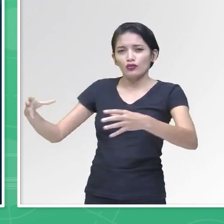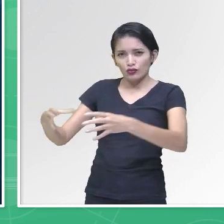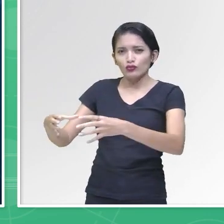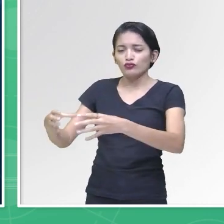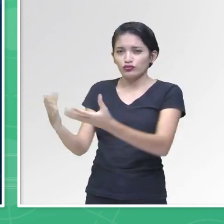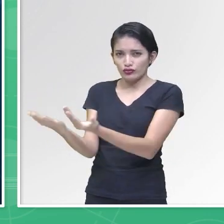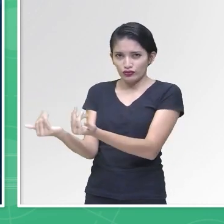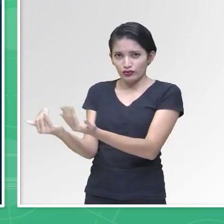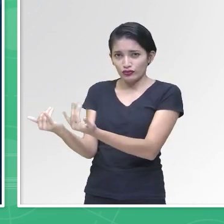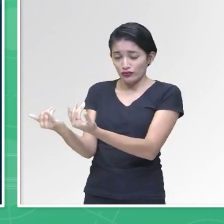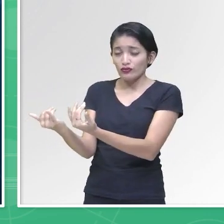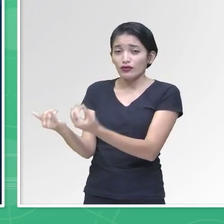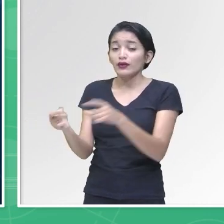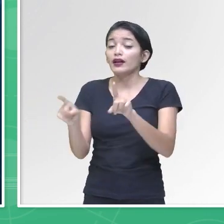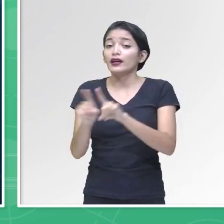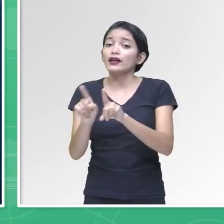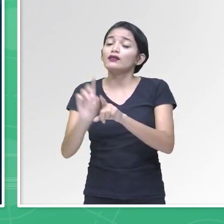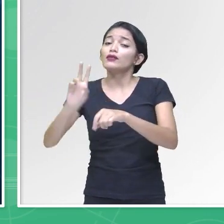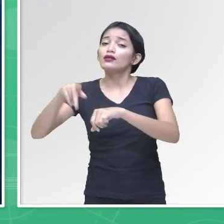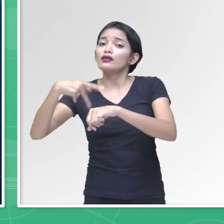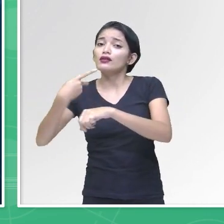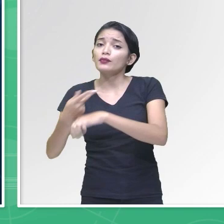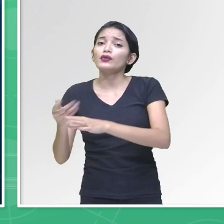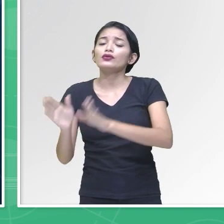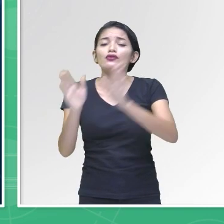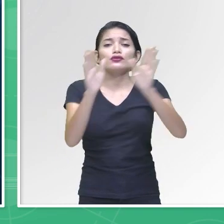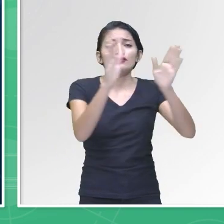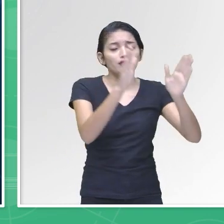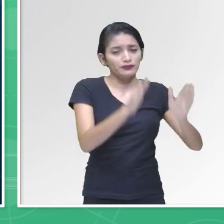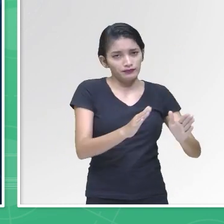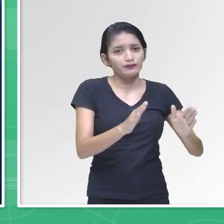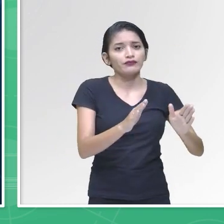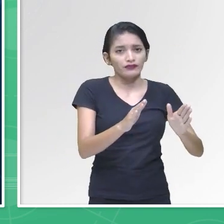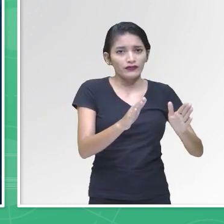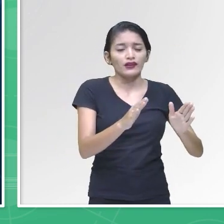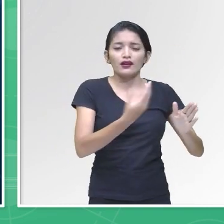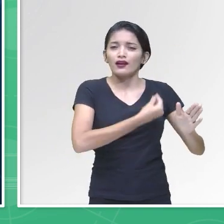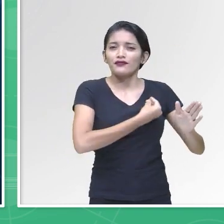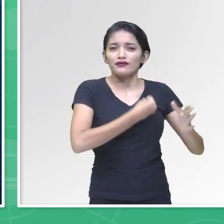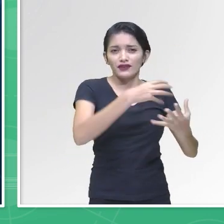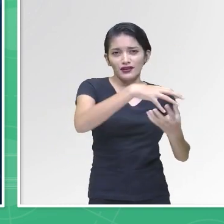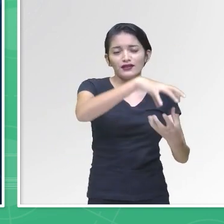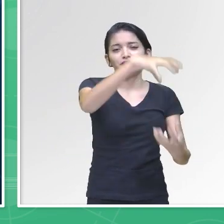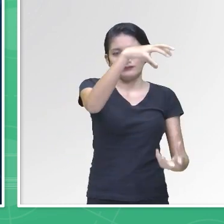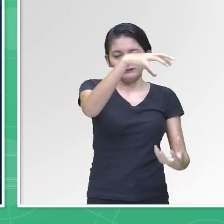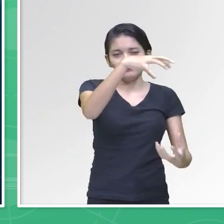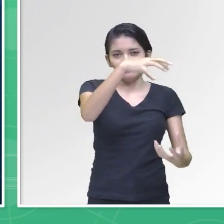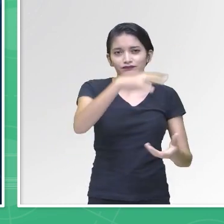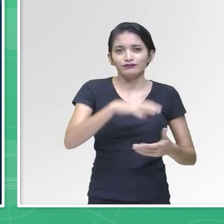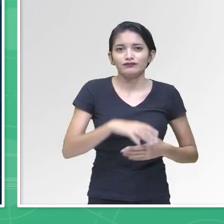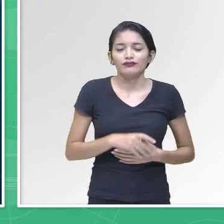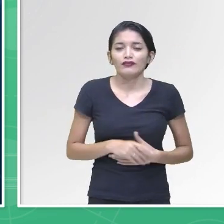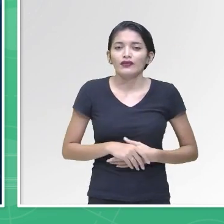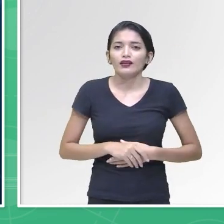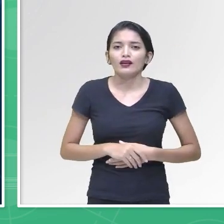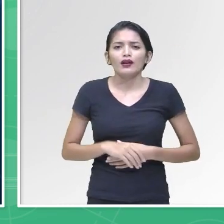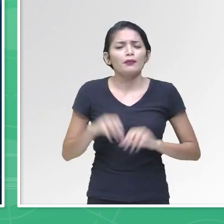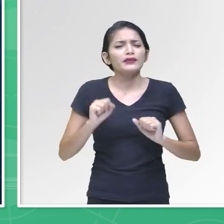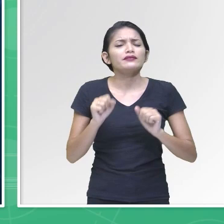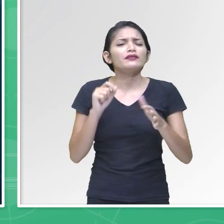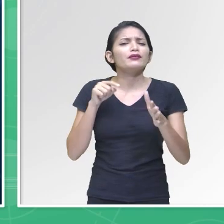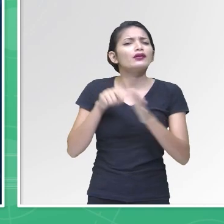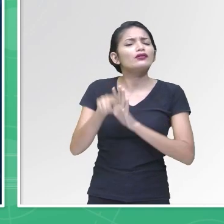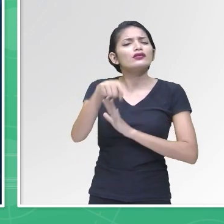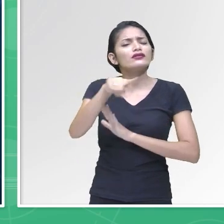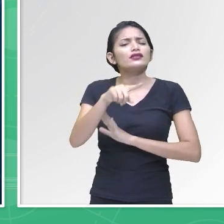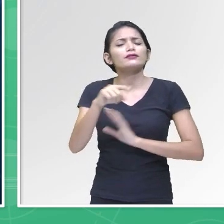juventude e depois ele passe para a vida adulta? Isso pode ser uma pergunta que você